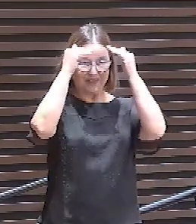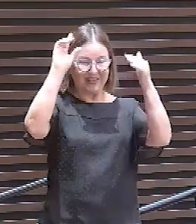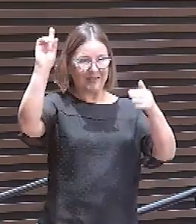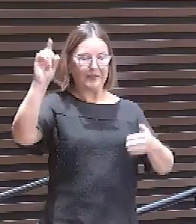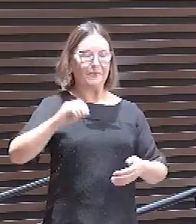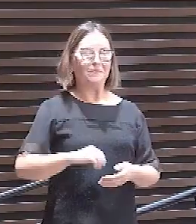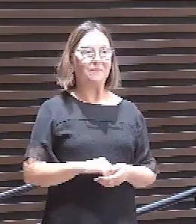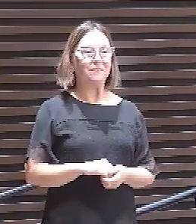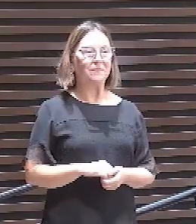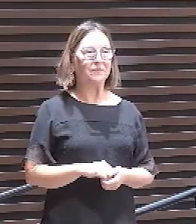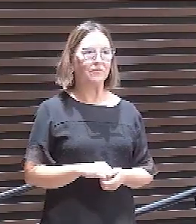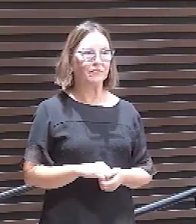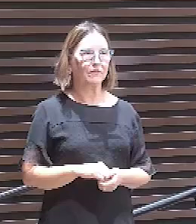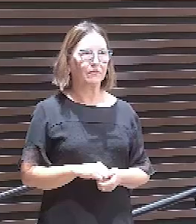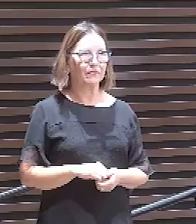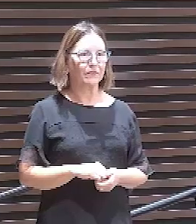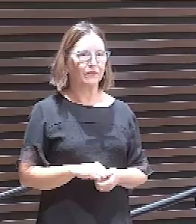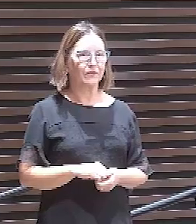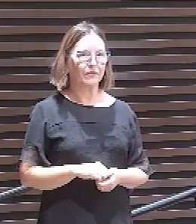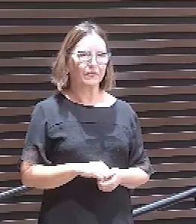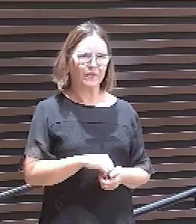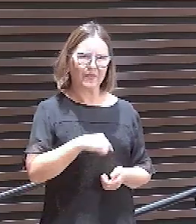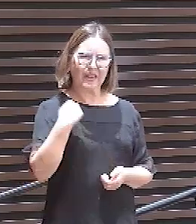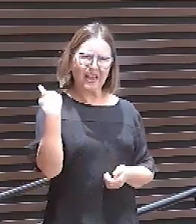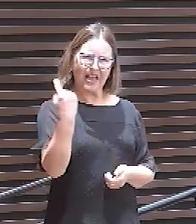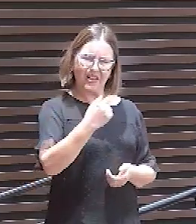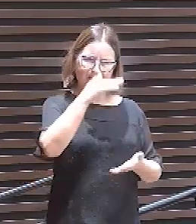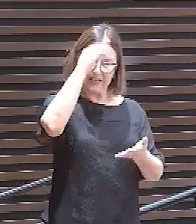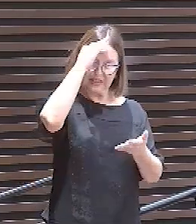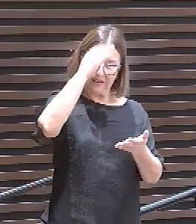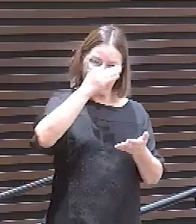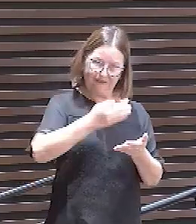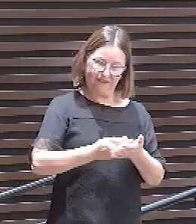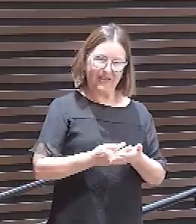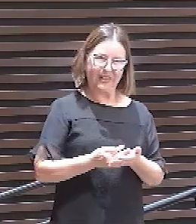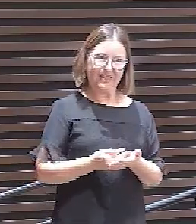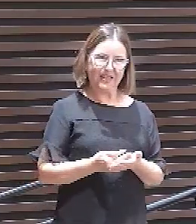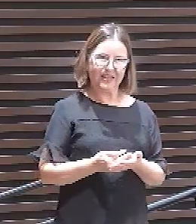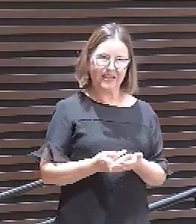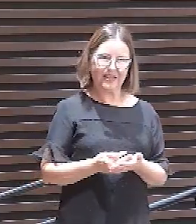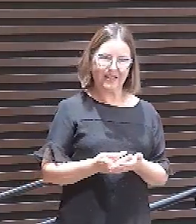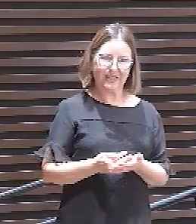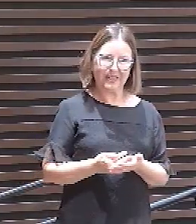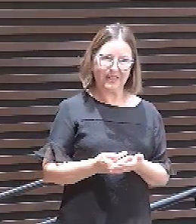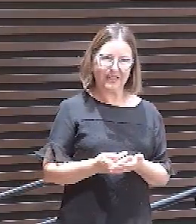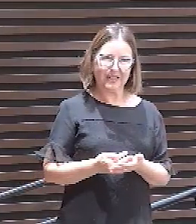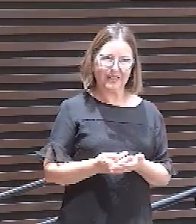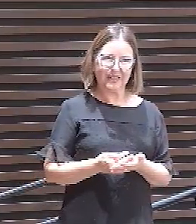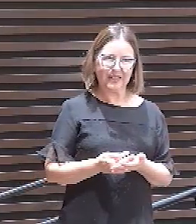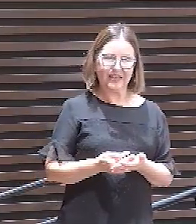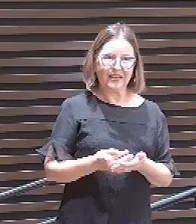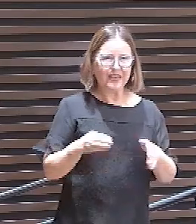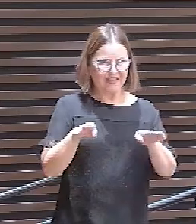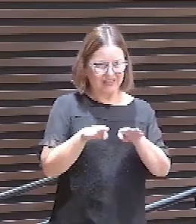Será que a nossa fé tem essa condição de andar com Deus?